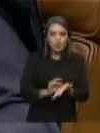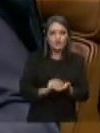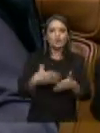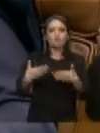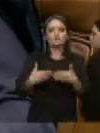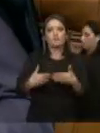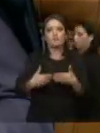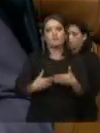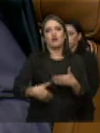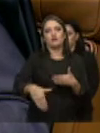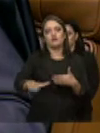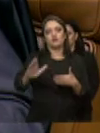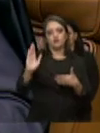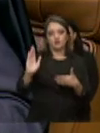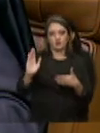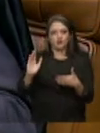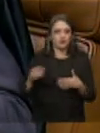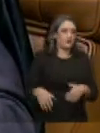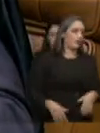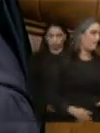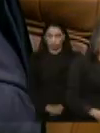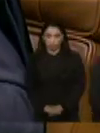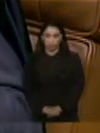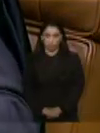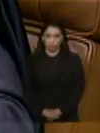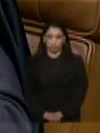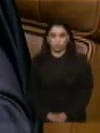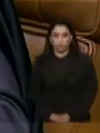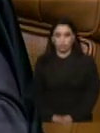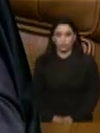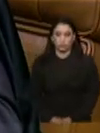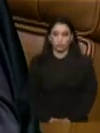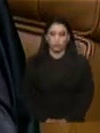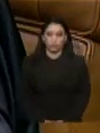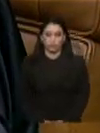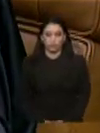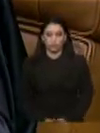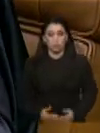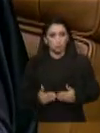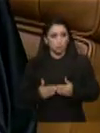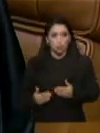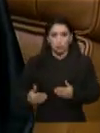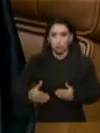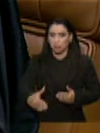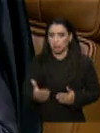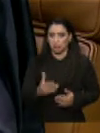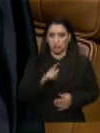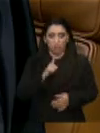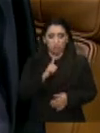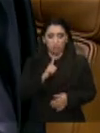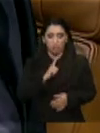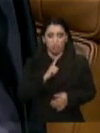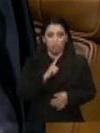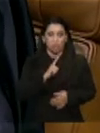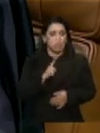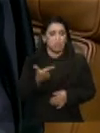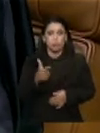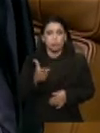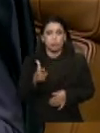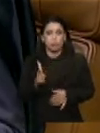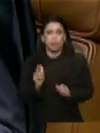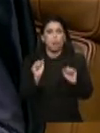sim. Exato. Ninguém estará dando nenhum tipo de